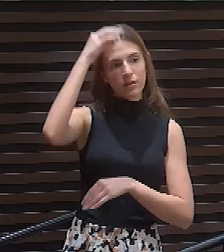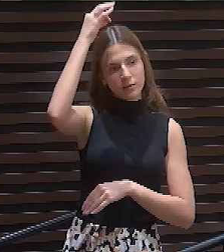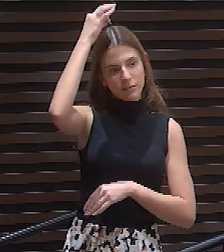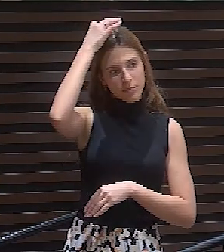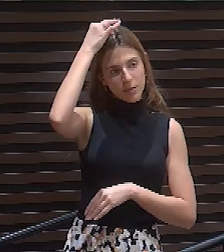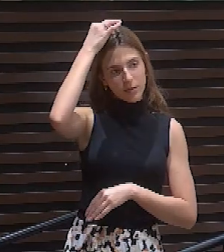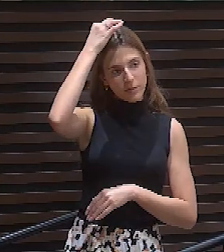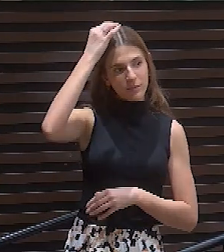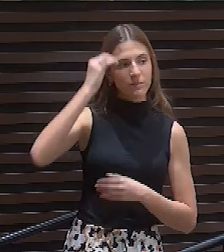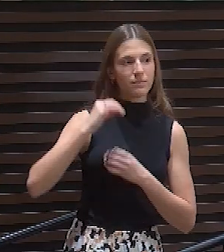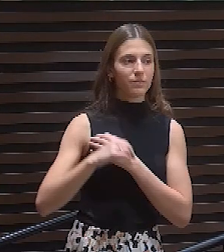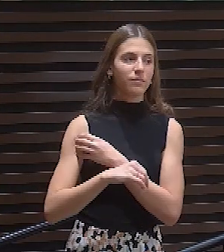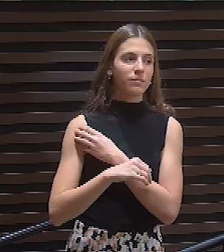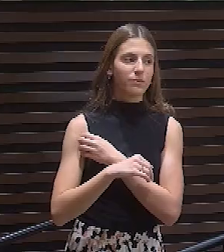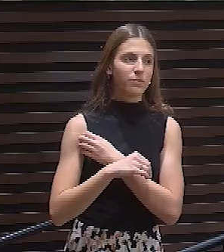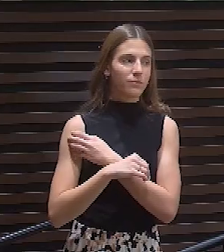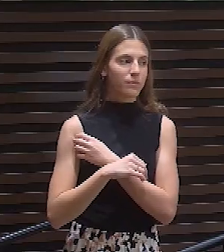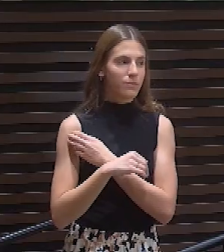jornada.